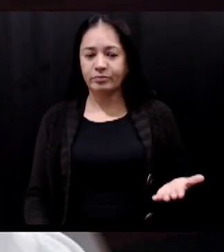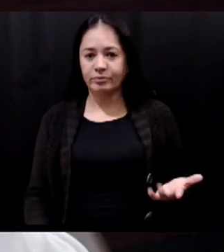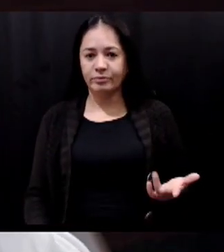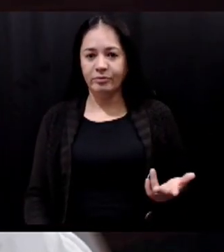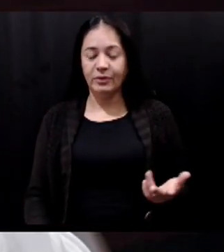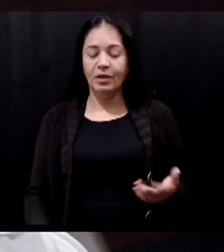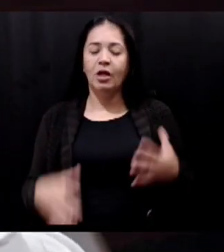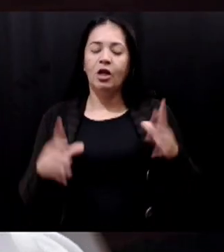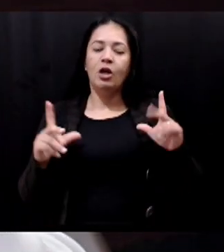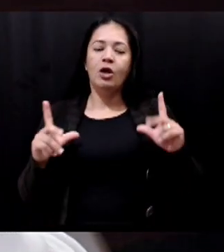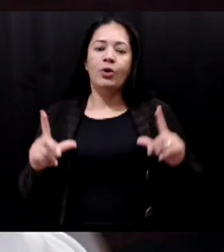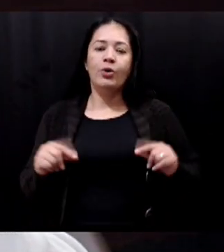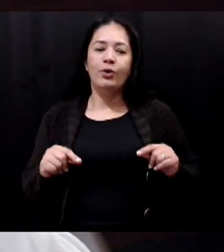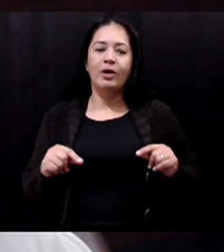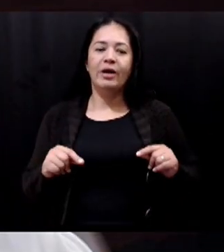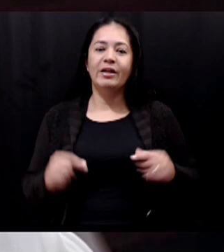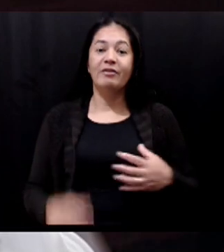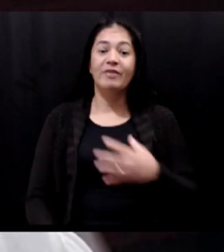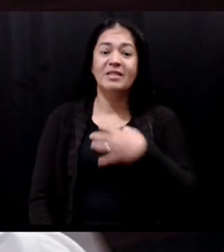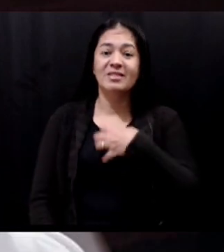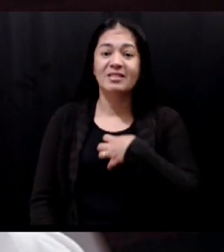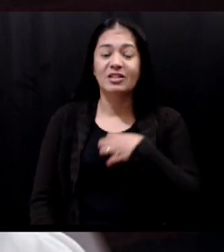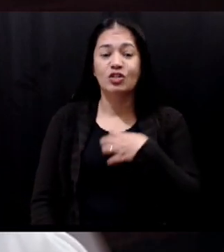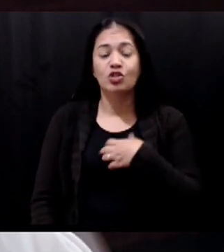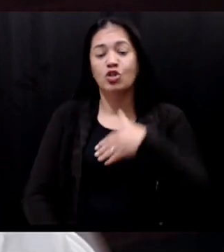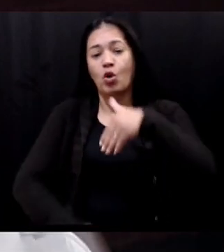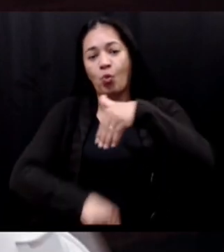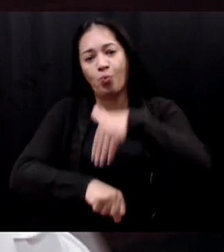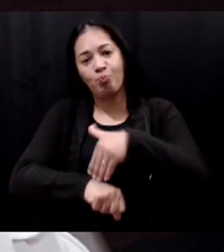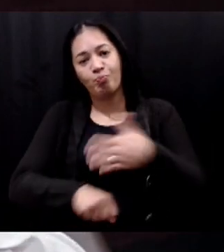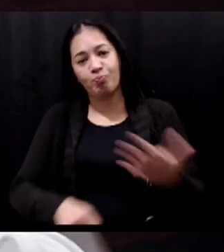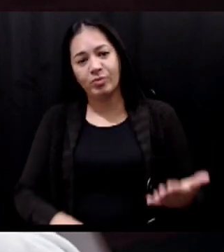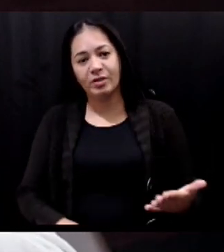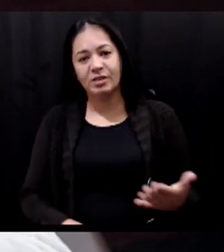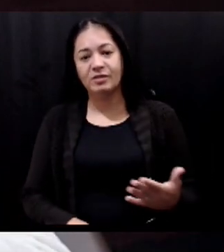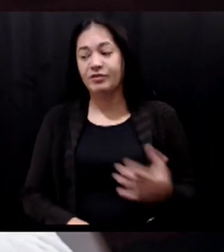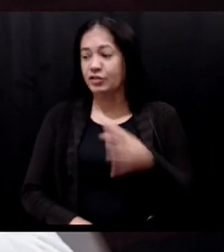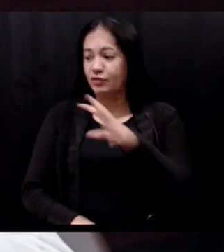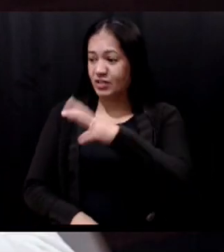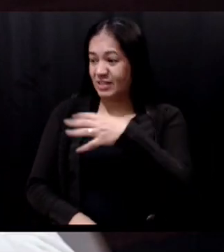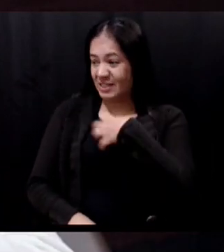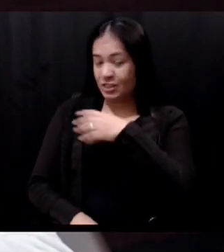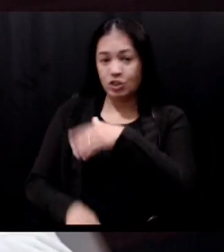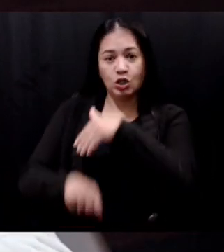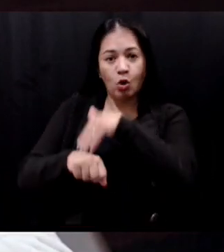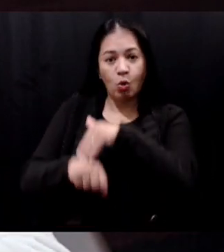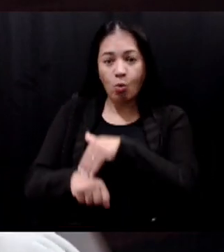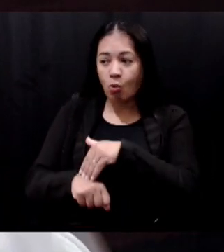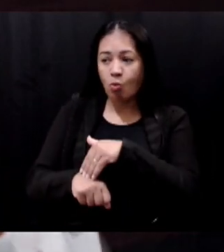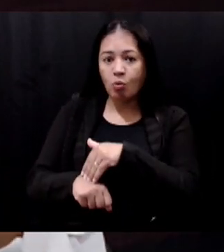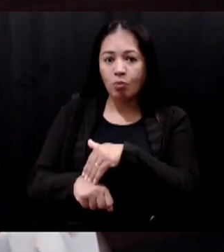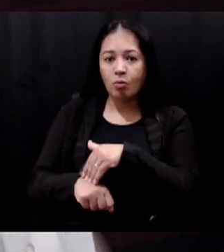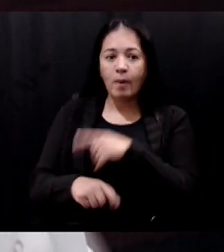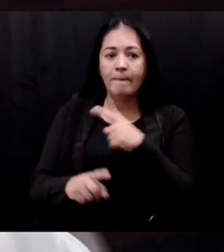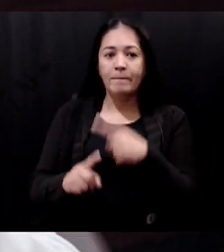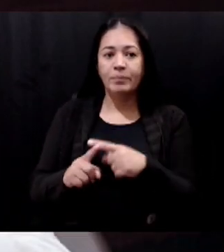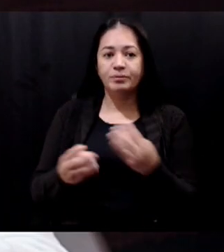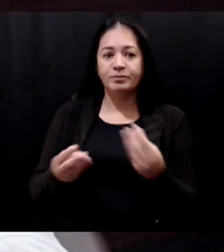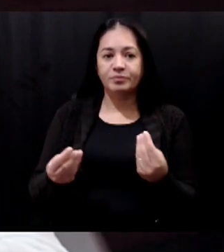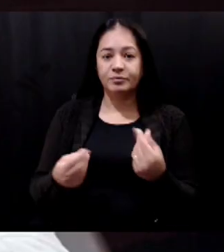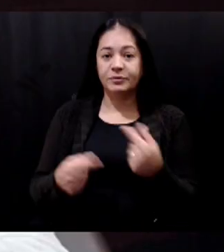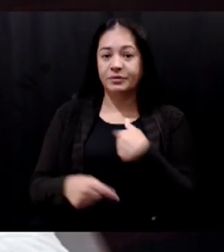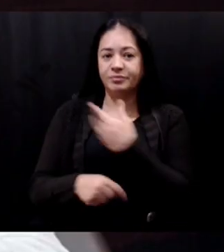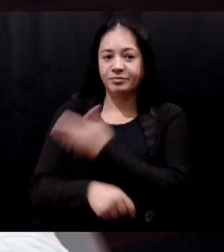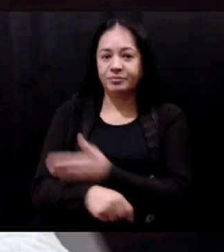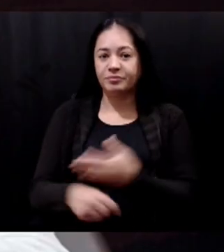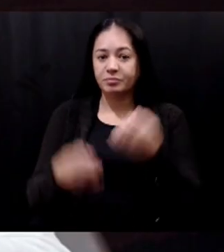ele vai se sentir culpado, frustrado. Então, ao invés de você sentir culpa, de você, eu costumo falar assim que